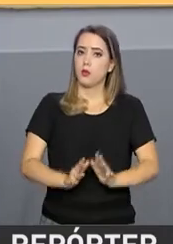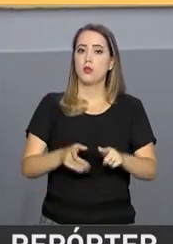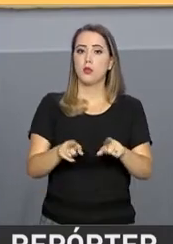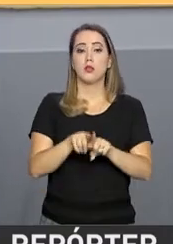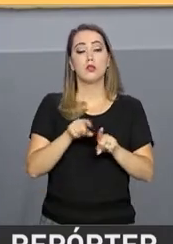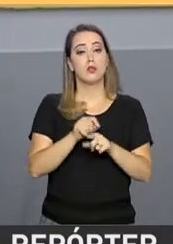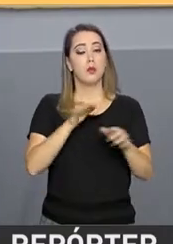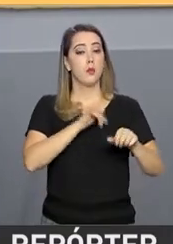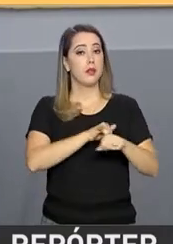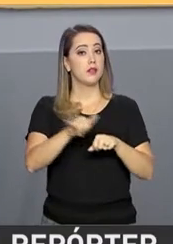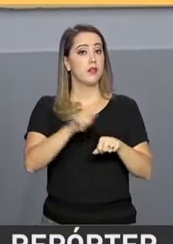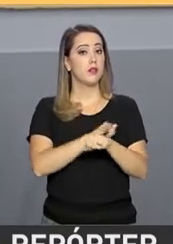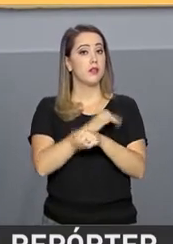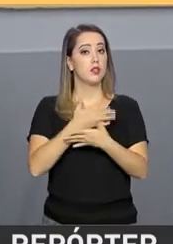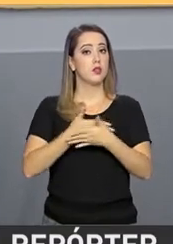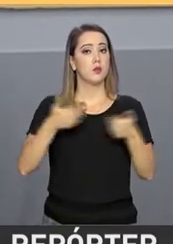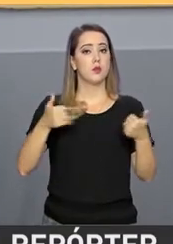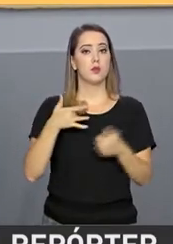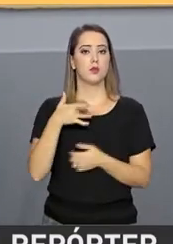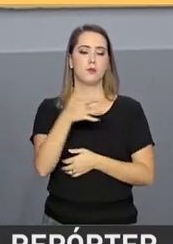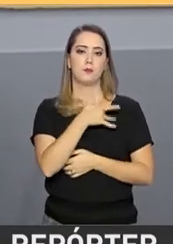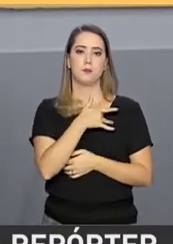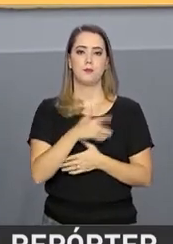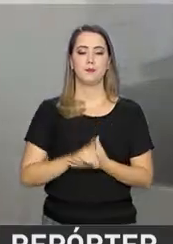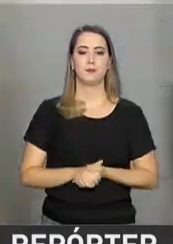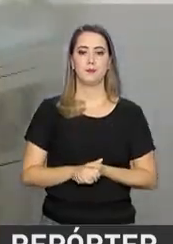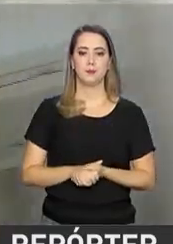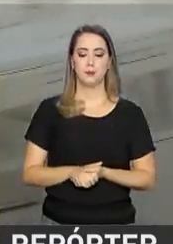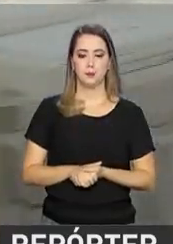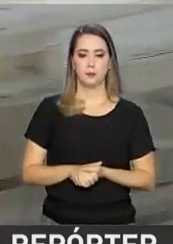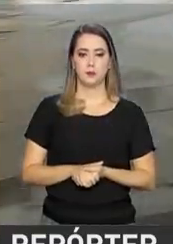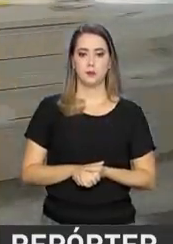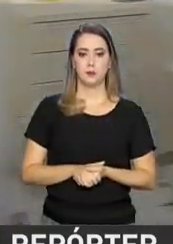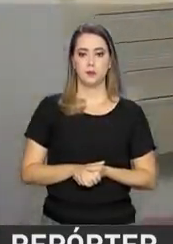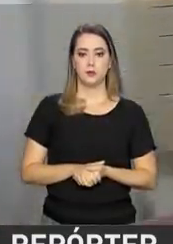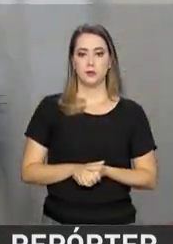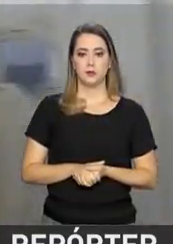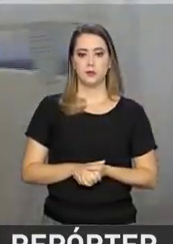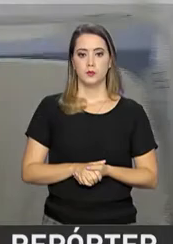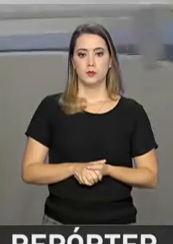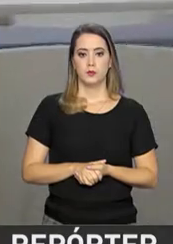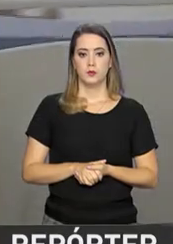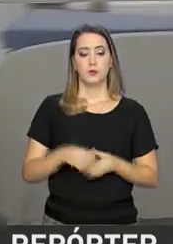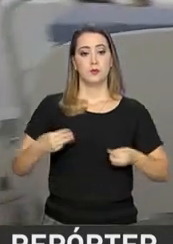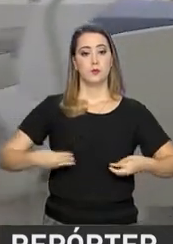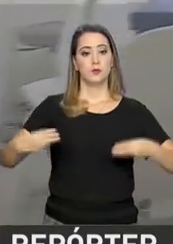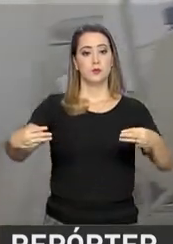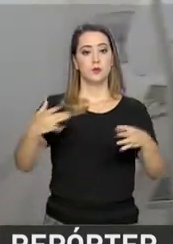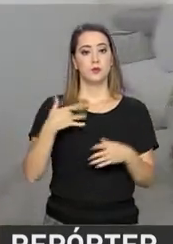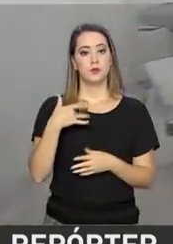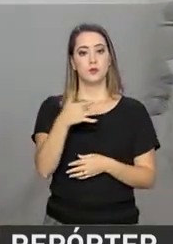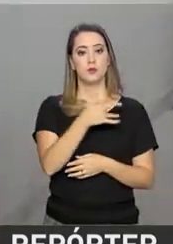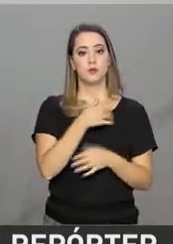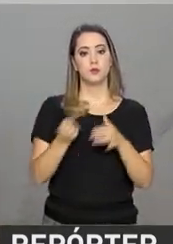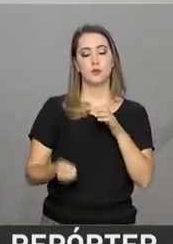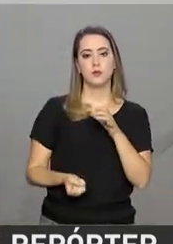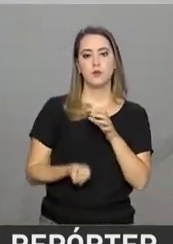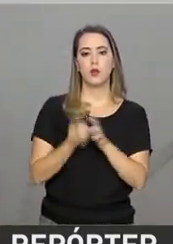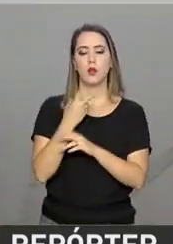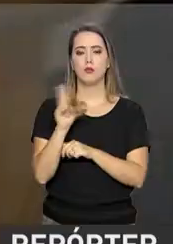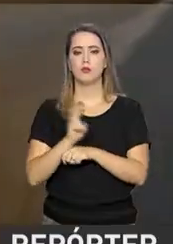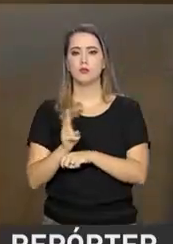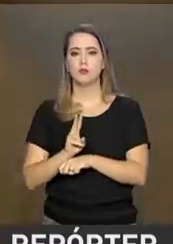estratégias para melhorar a saúde da mulher o ministério da saúde vai criar um sistema de monitoramento